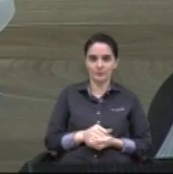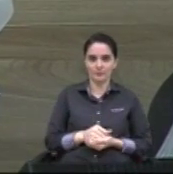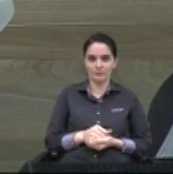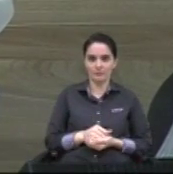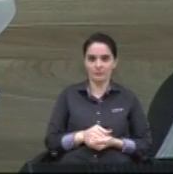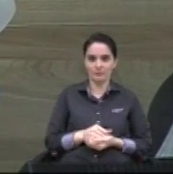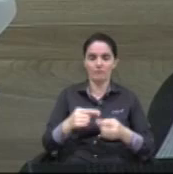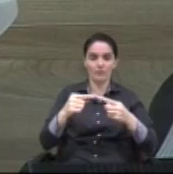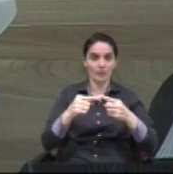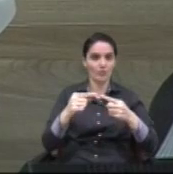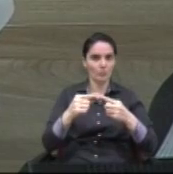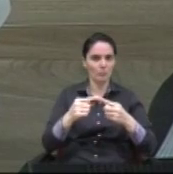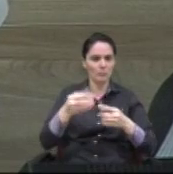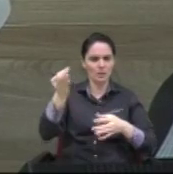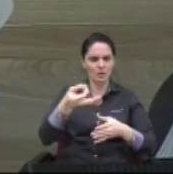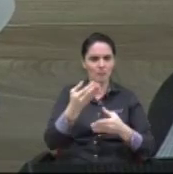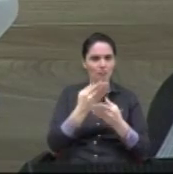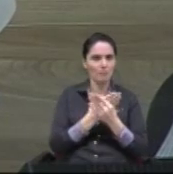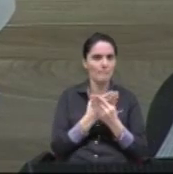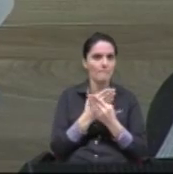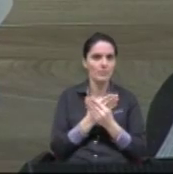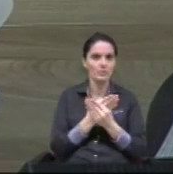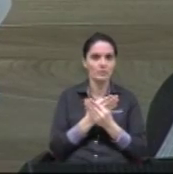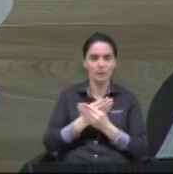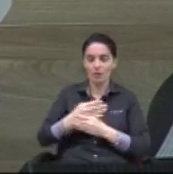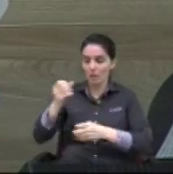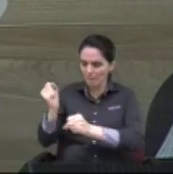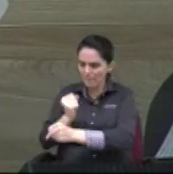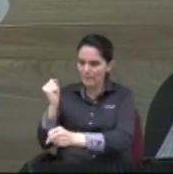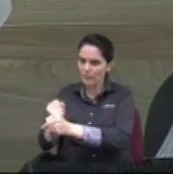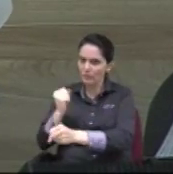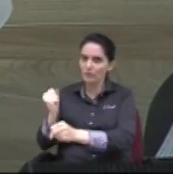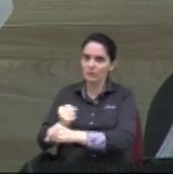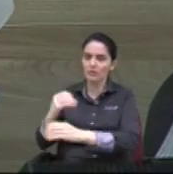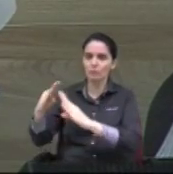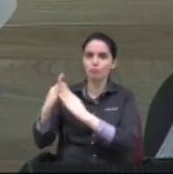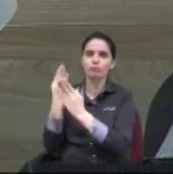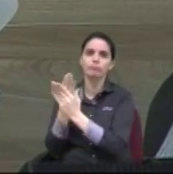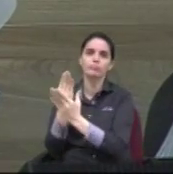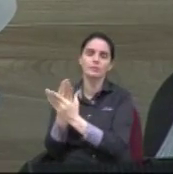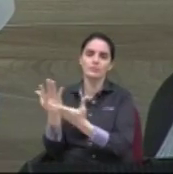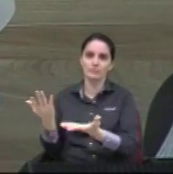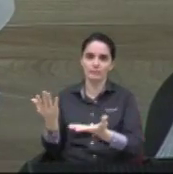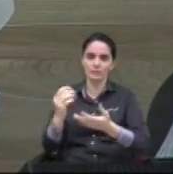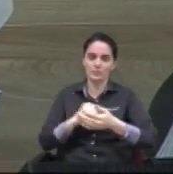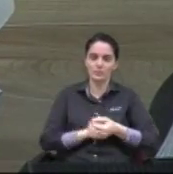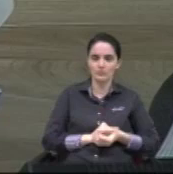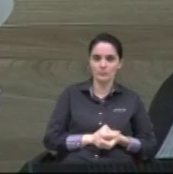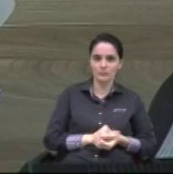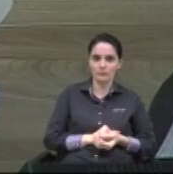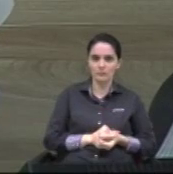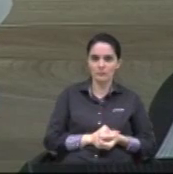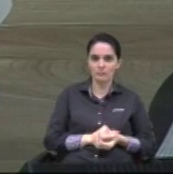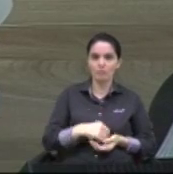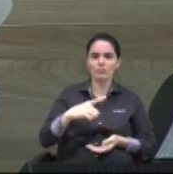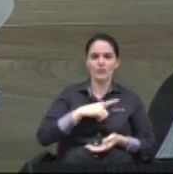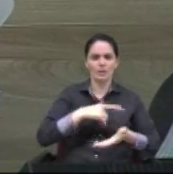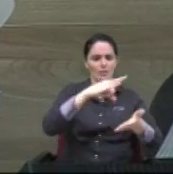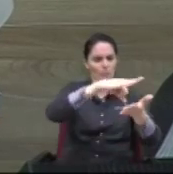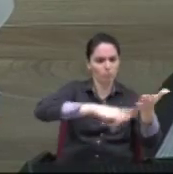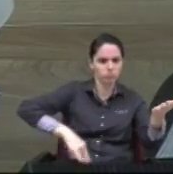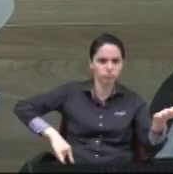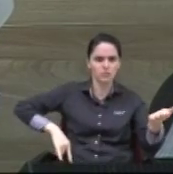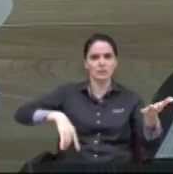à efetiva construção da unidade escolar prevista em convênio. Sendo assim, atualmente,